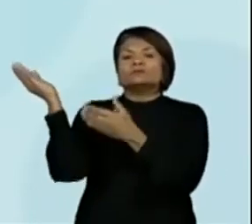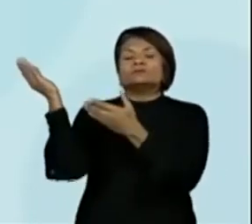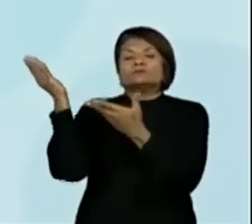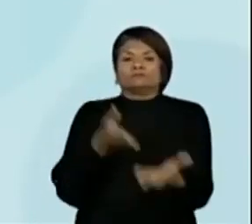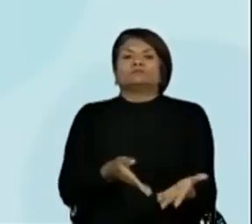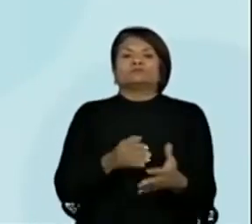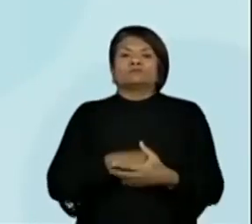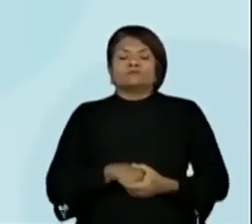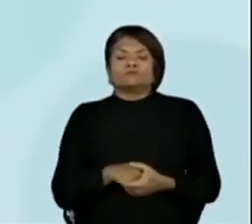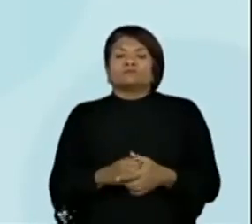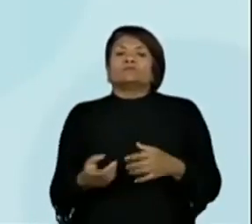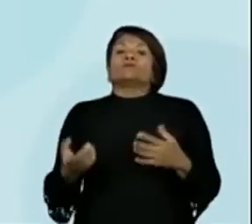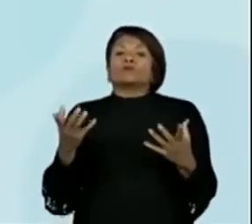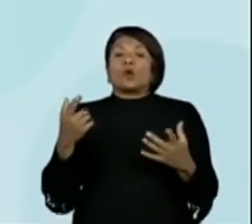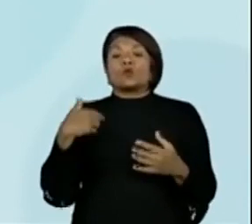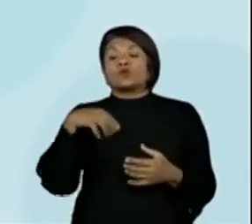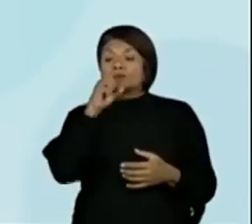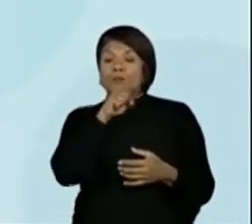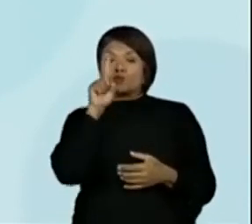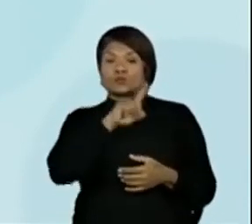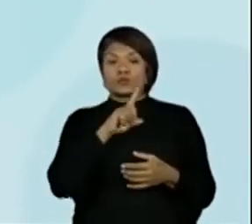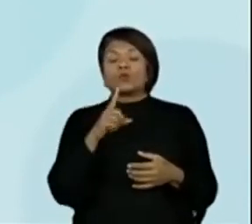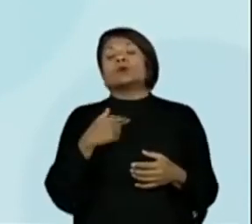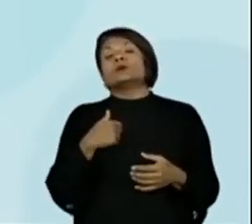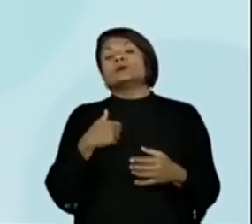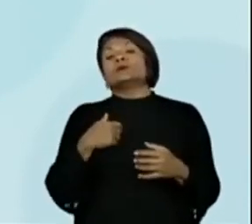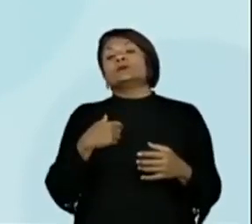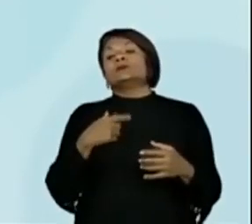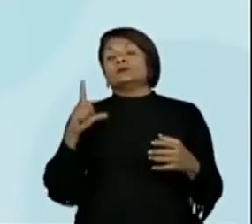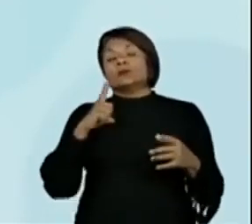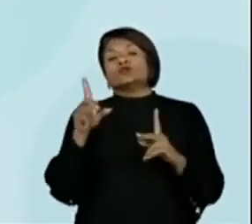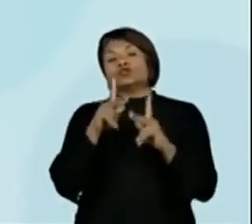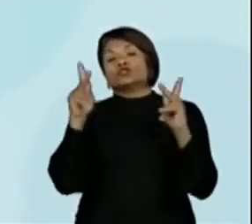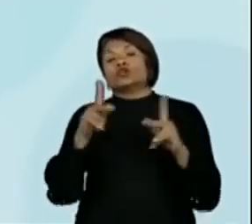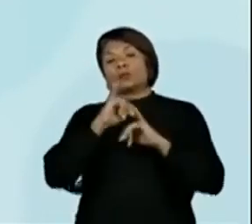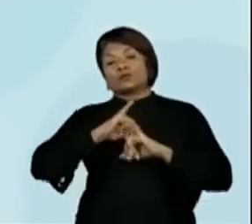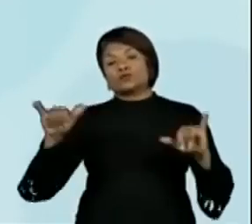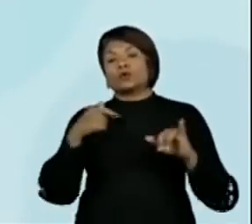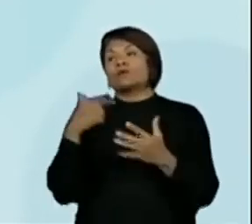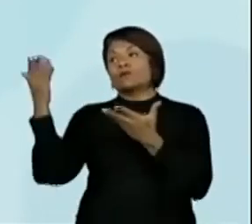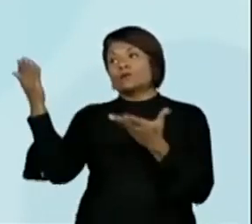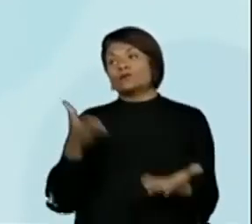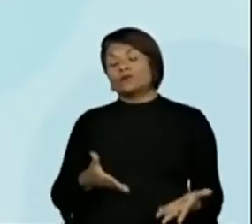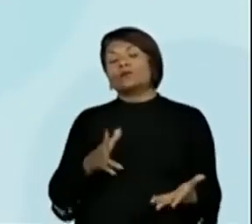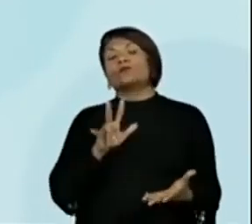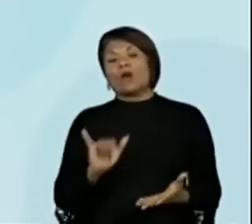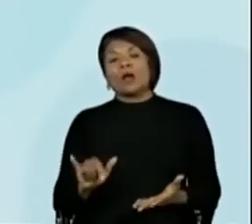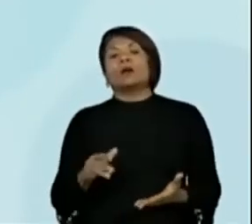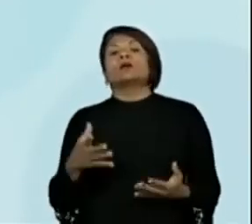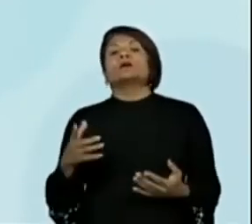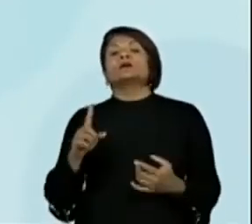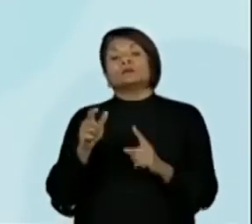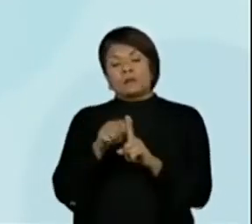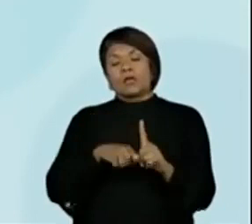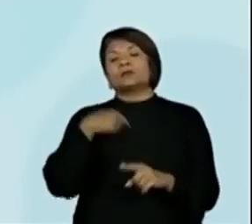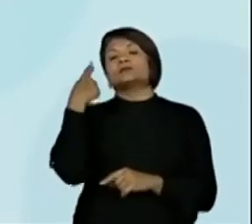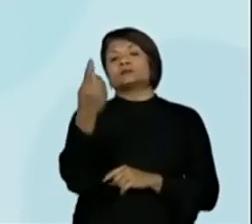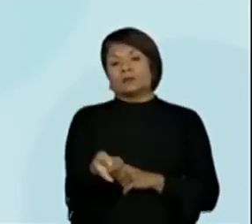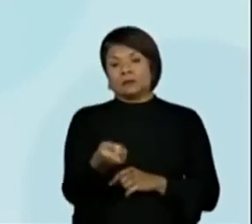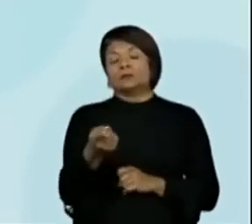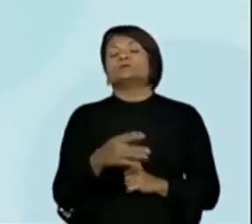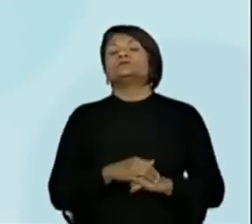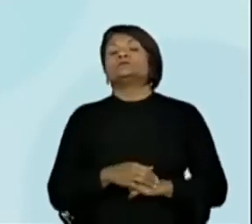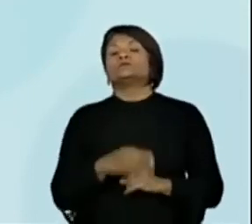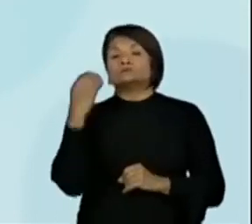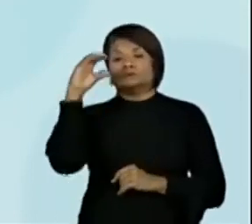texto. Neste final de semana, uma rede de shoppings em São Paulo anunciou que irá receber no próximo mês, a caneta